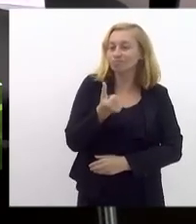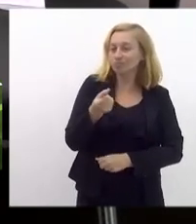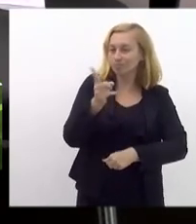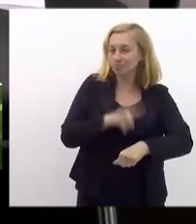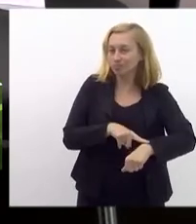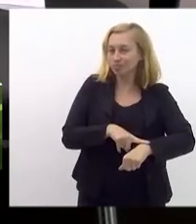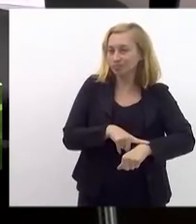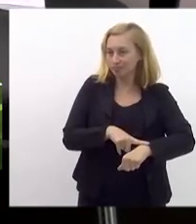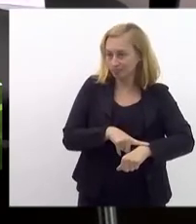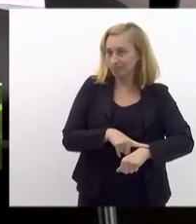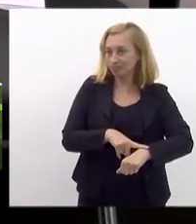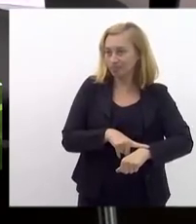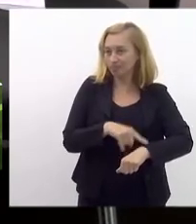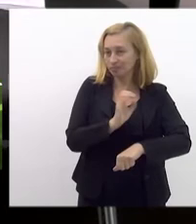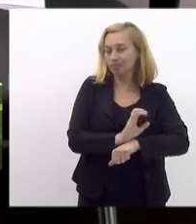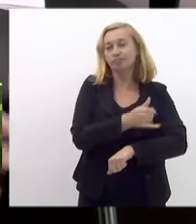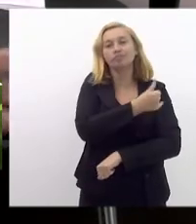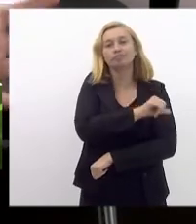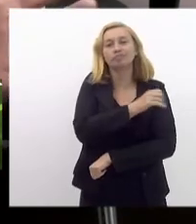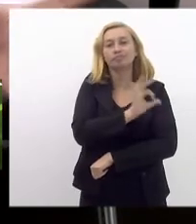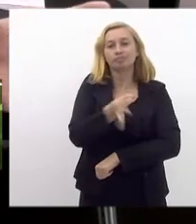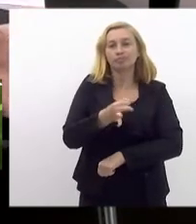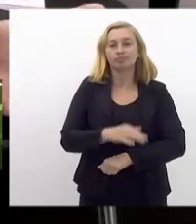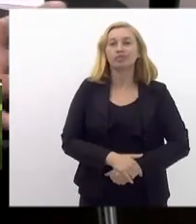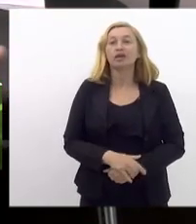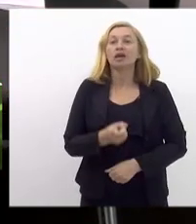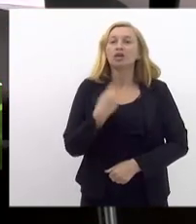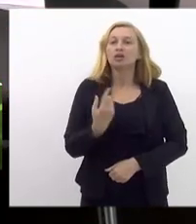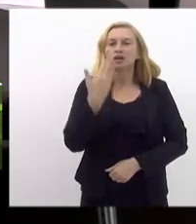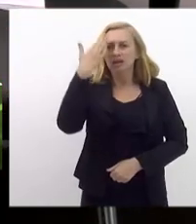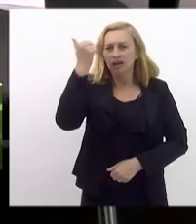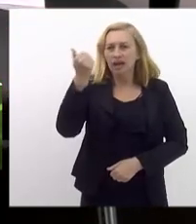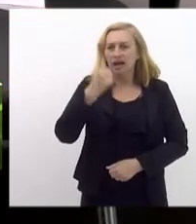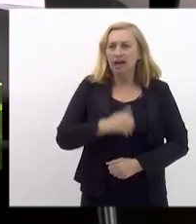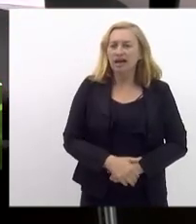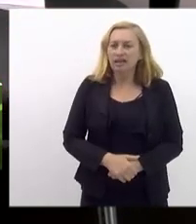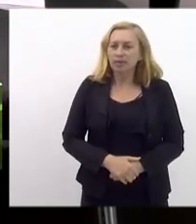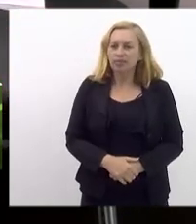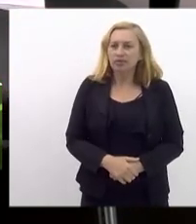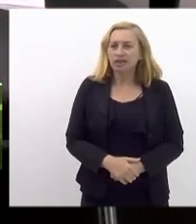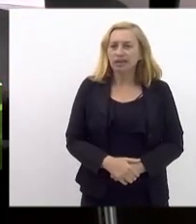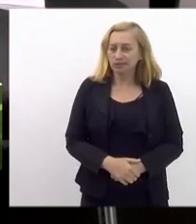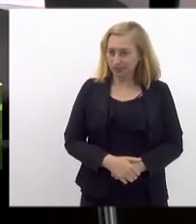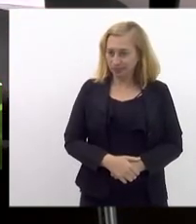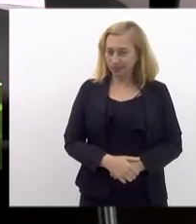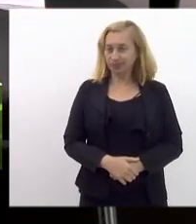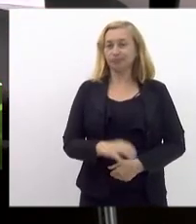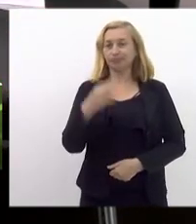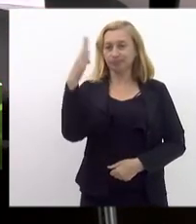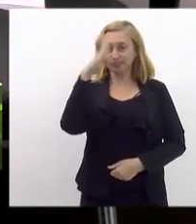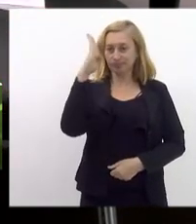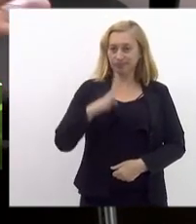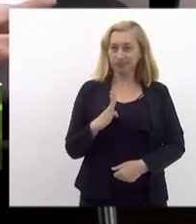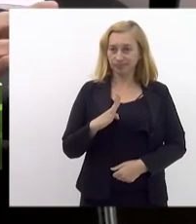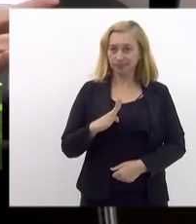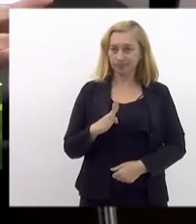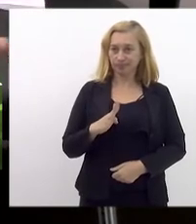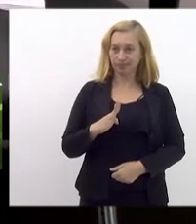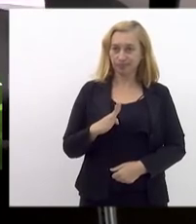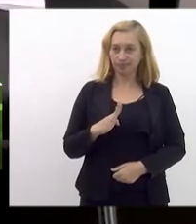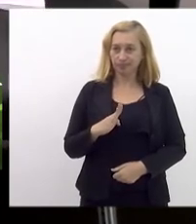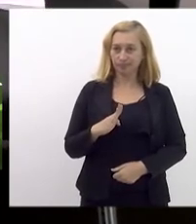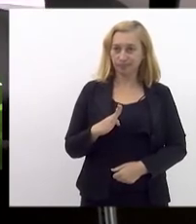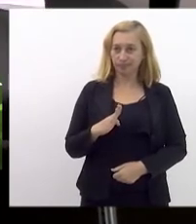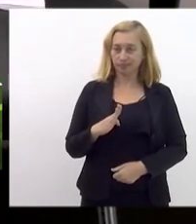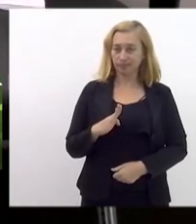Rio de Janeiro, né, efetivamente. A gente sabe que o Brasil não passa por uma quadra